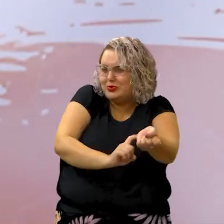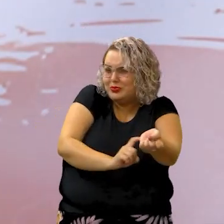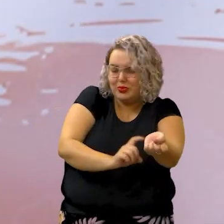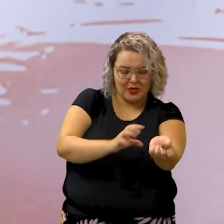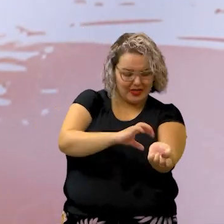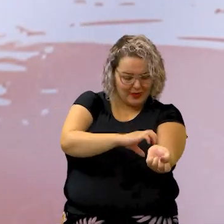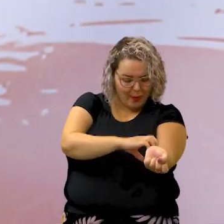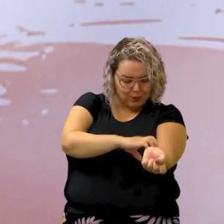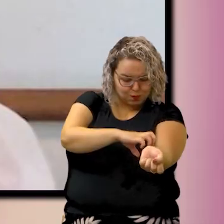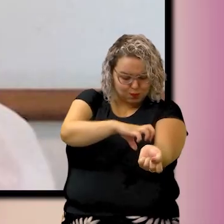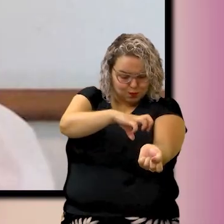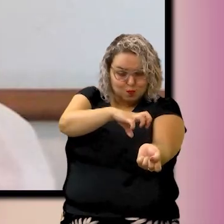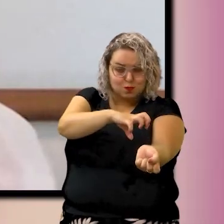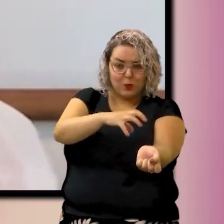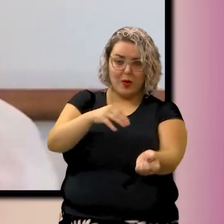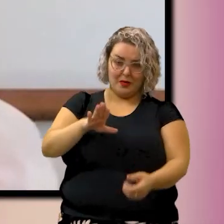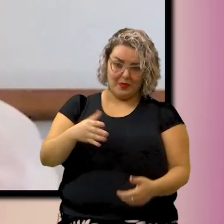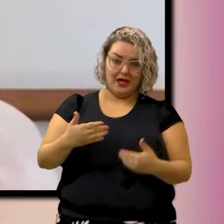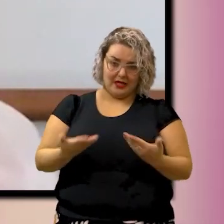mais dilatados, doutora?